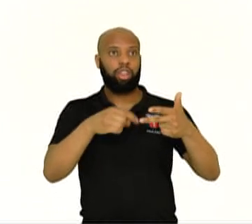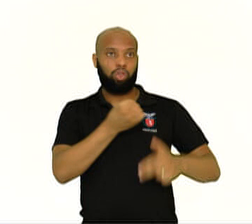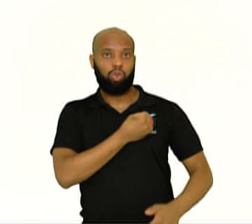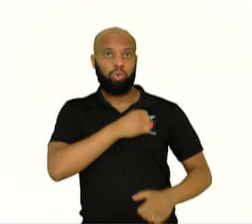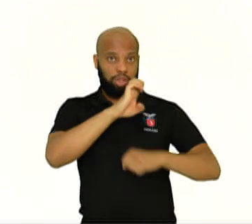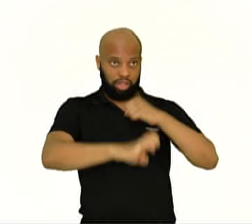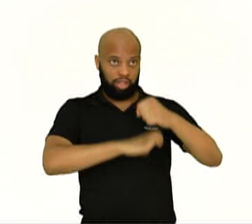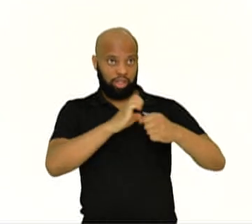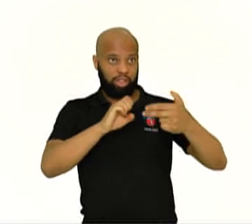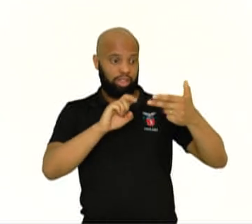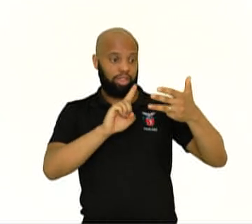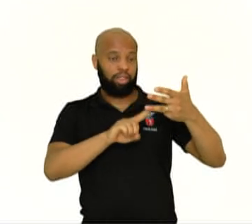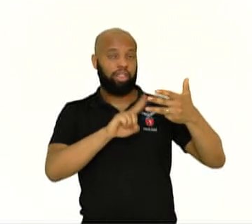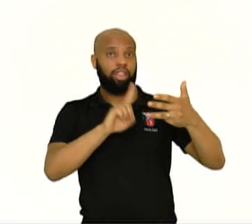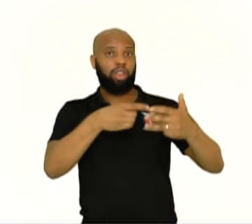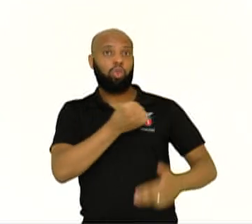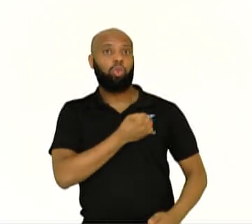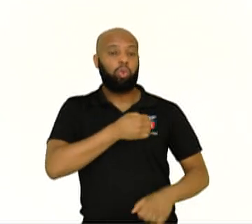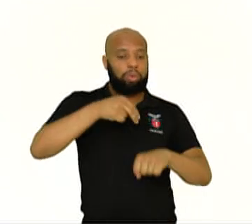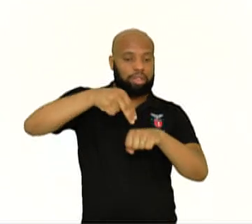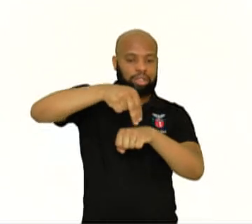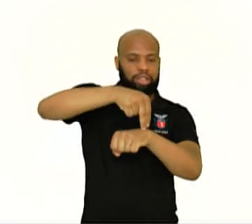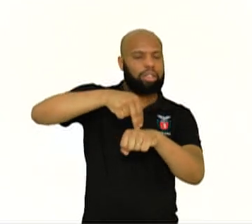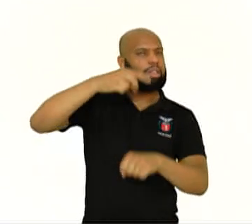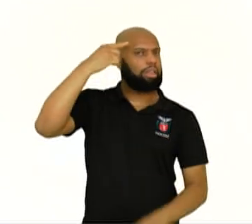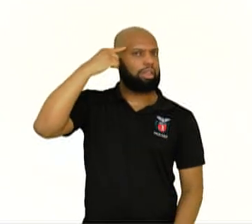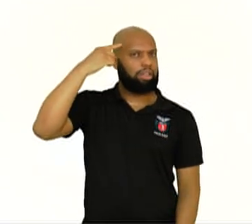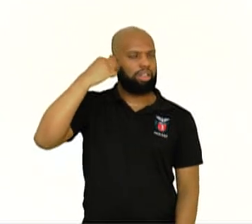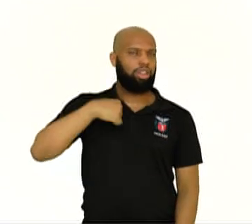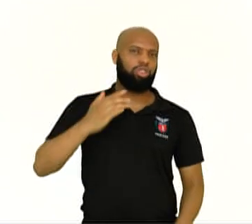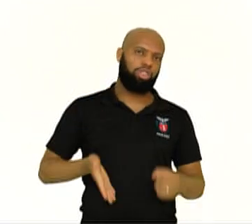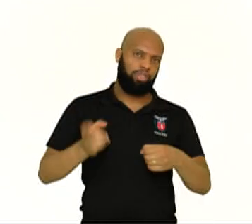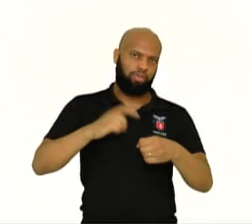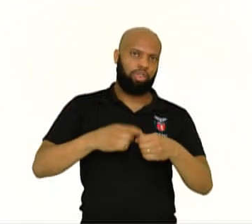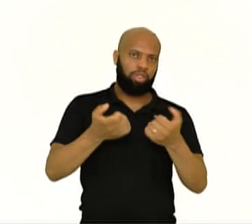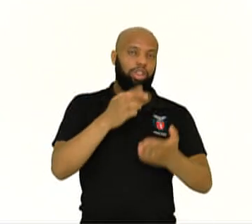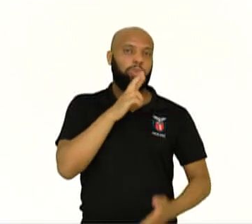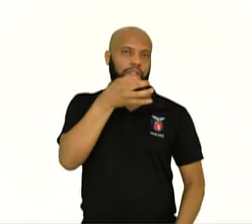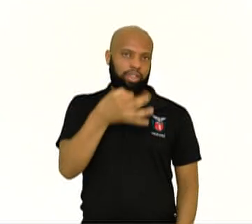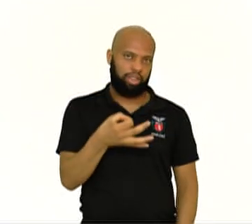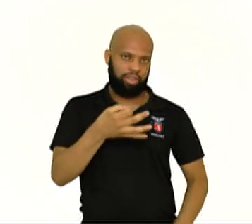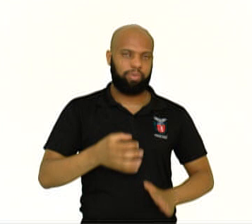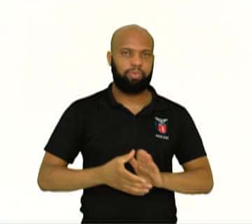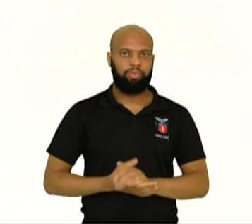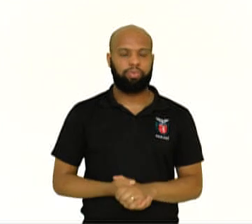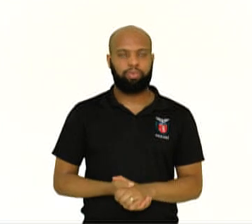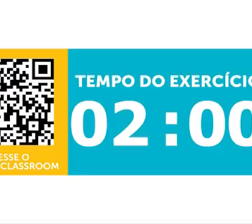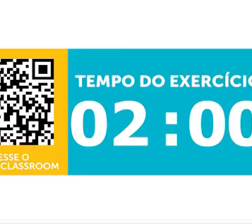o seu número de nêutrons. Dá uma pensadinha e eu já volto com a resposta correta.